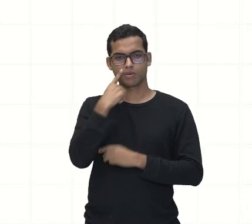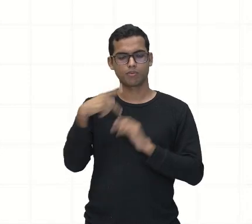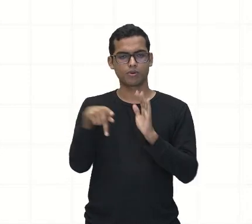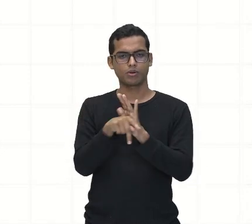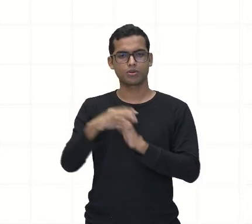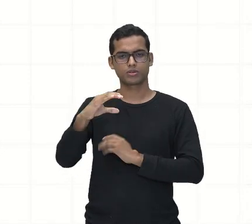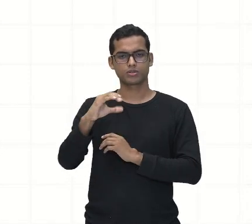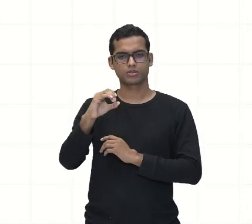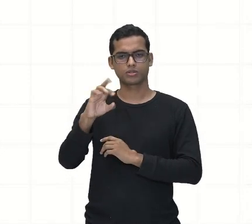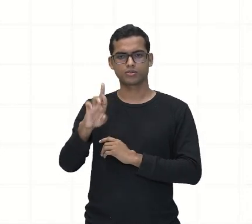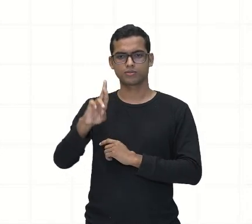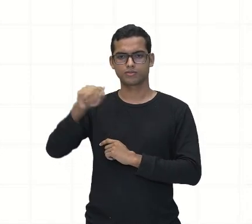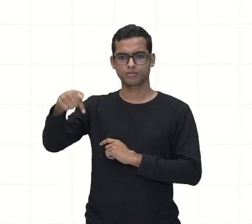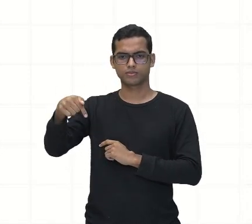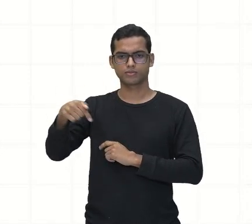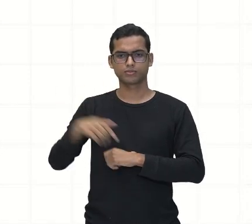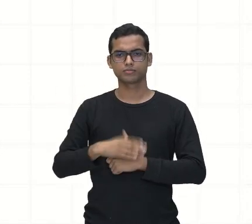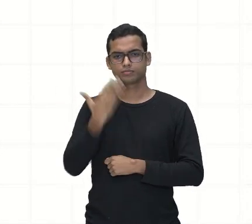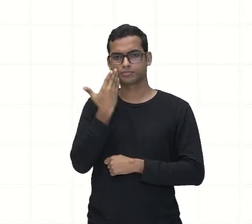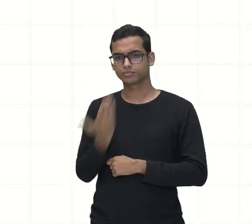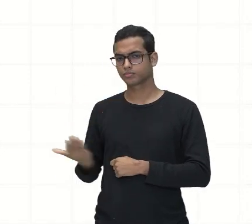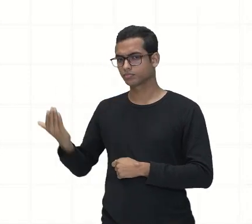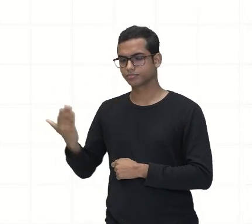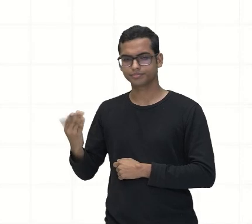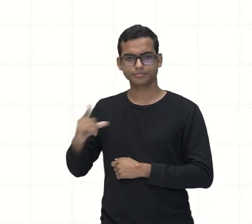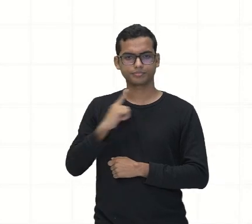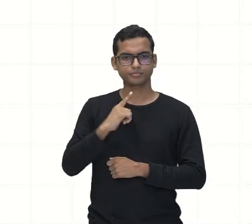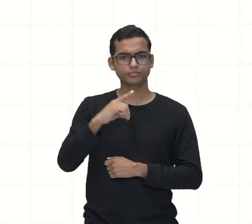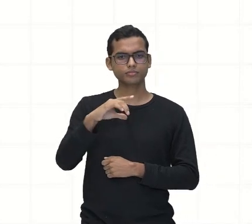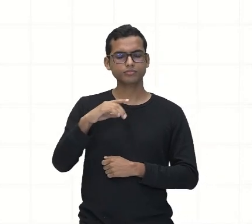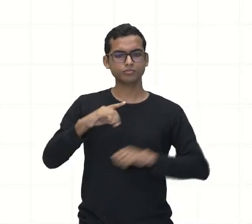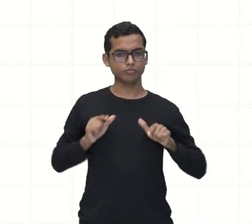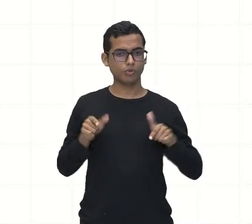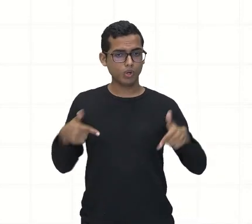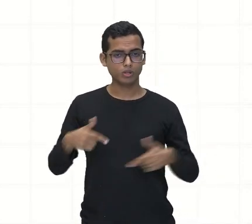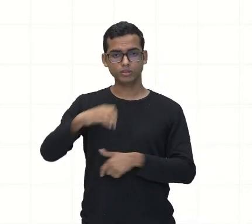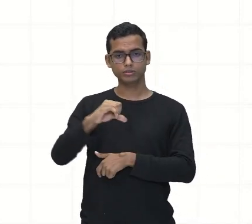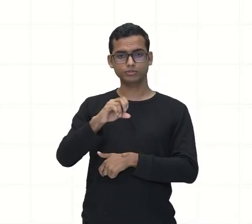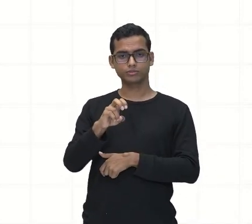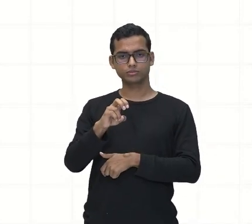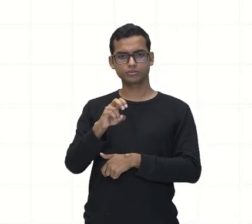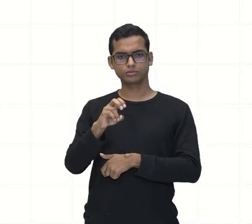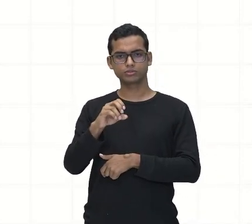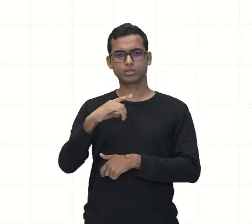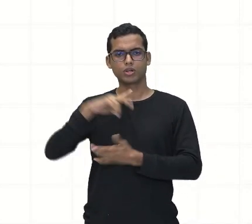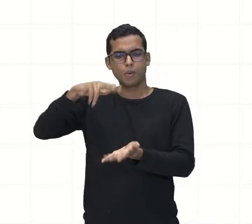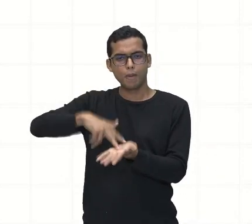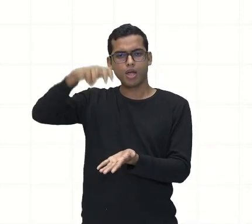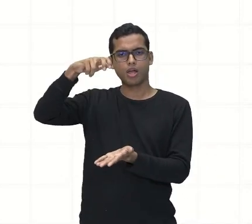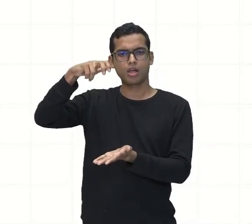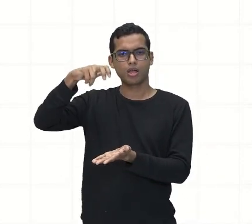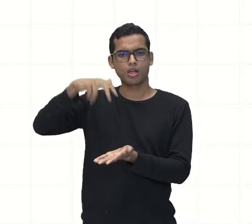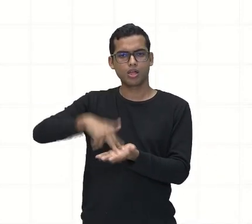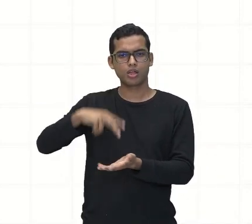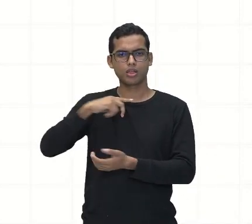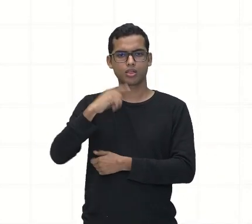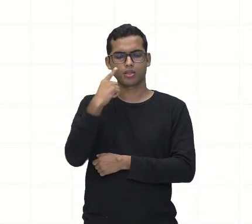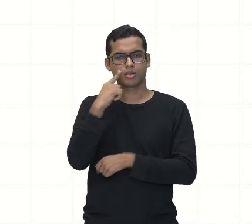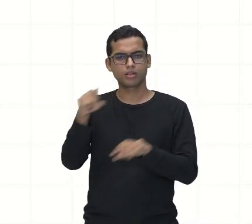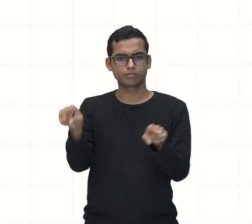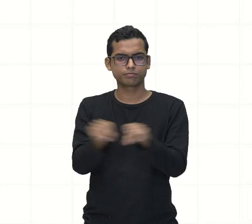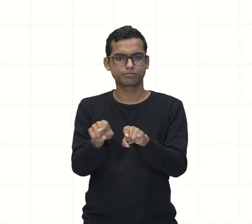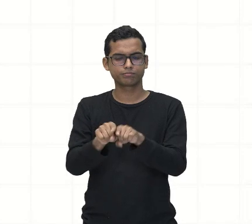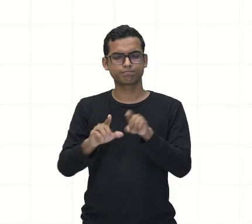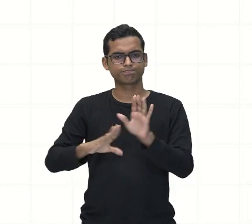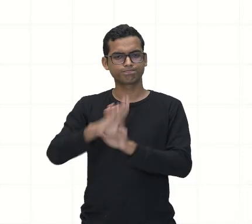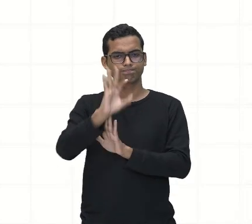Cristiano Ronaldo tem de 95% no salto e nas reações. Já aqui ele é mais